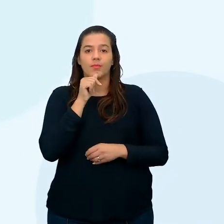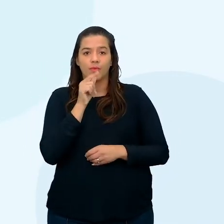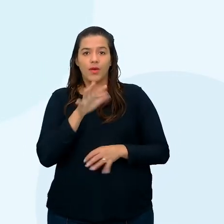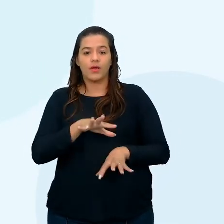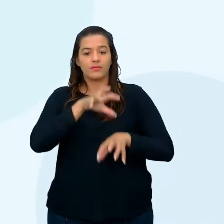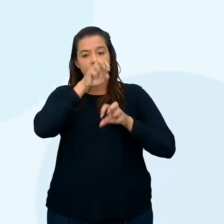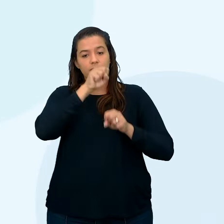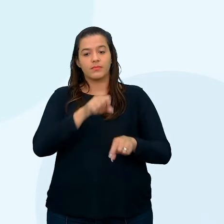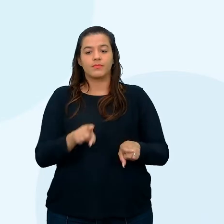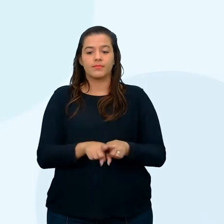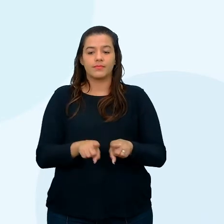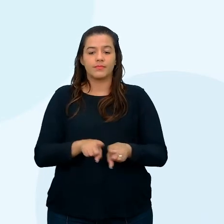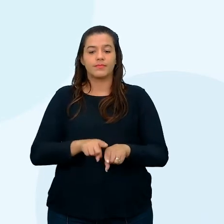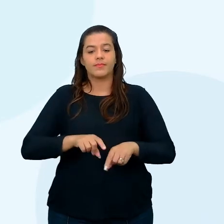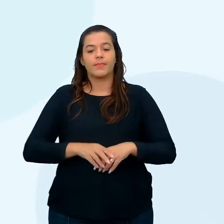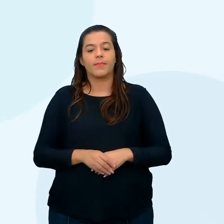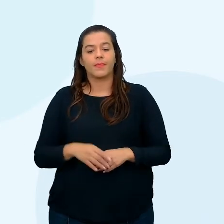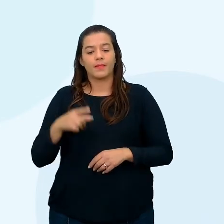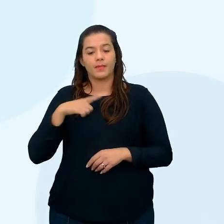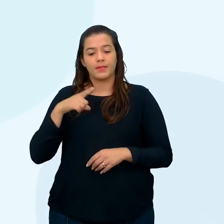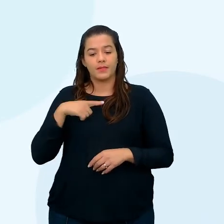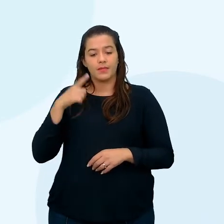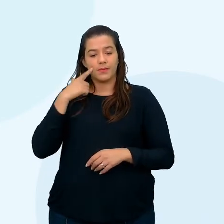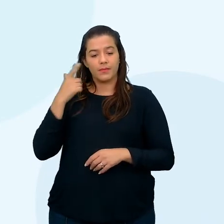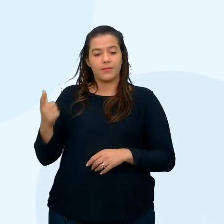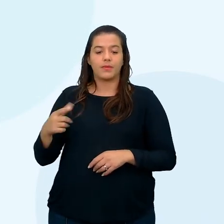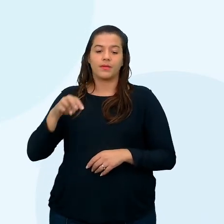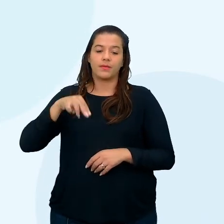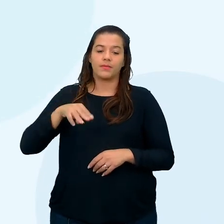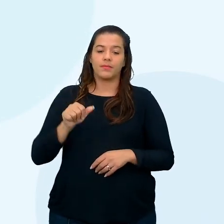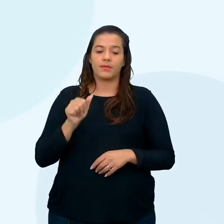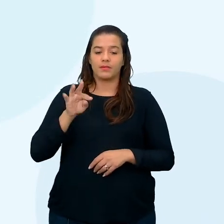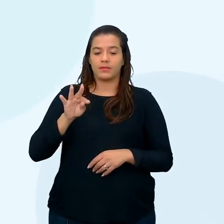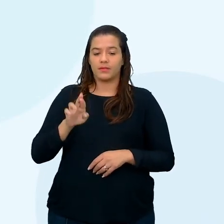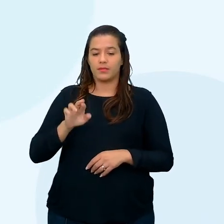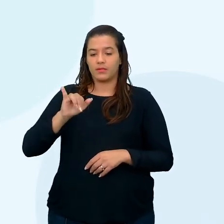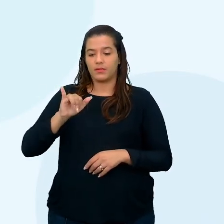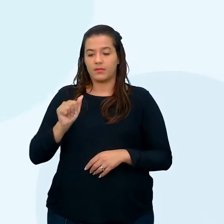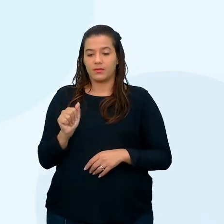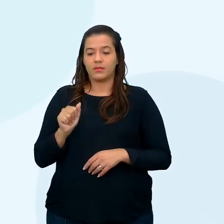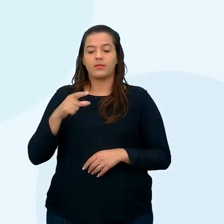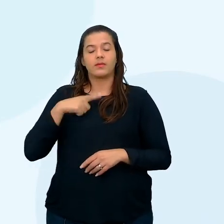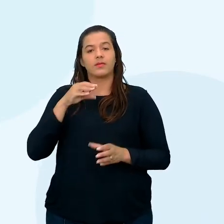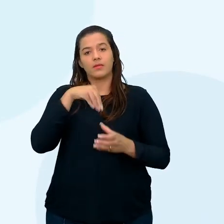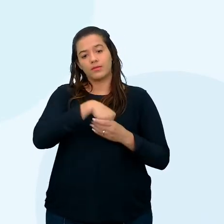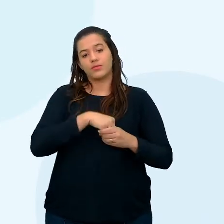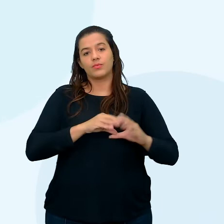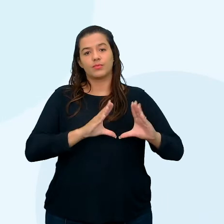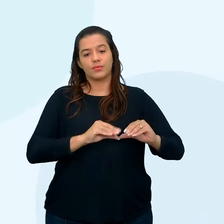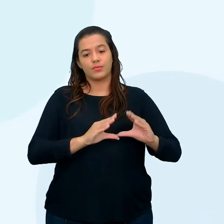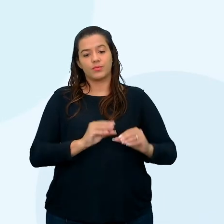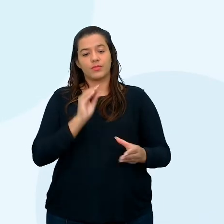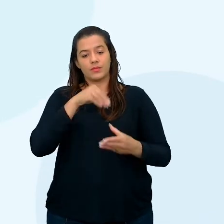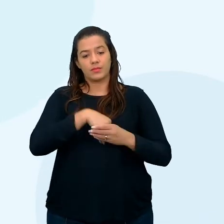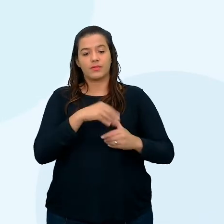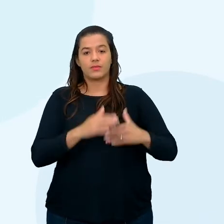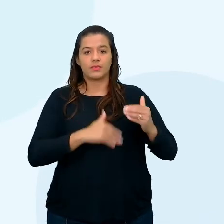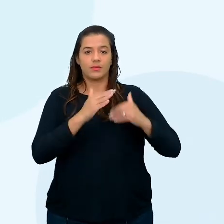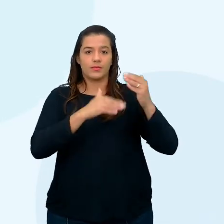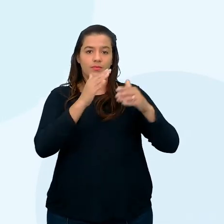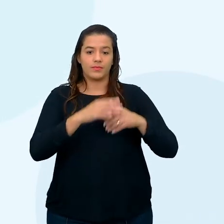ar também. E a matéria orgânica, que está ali presente no solo dentro desse